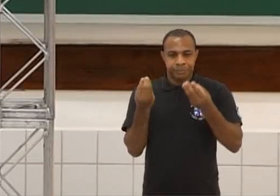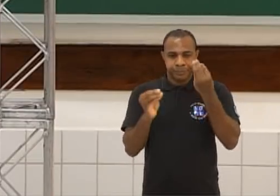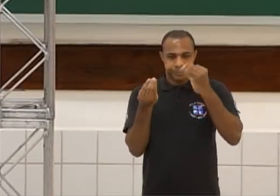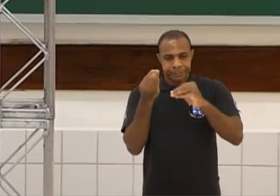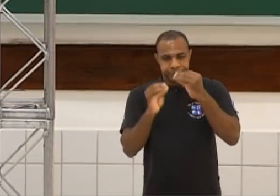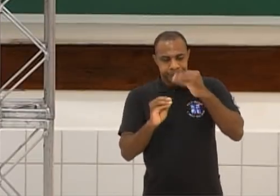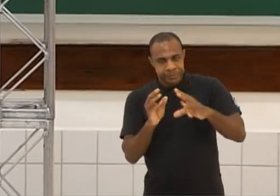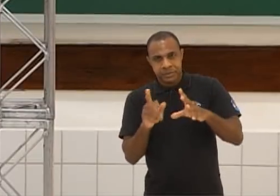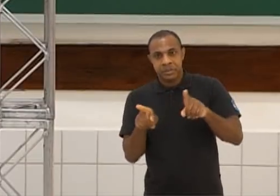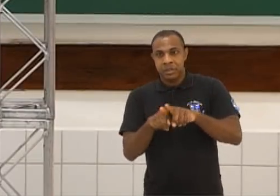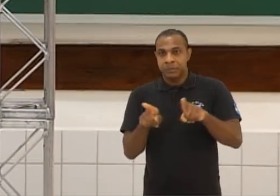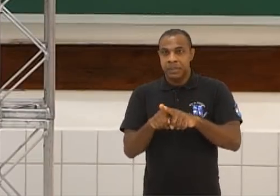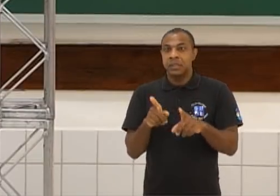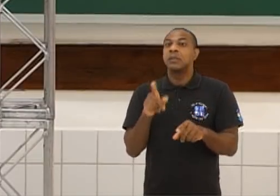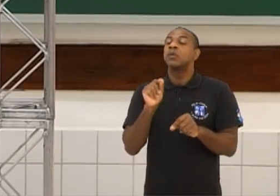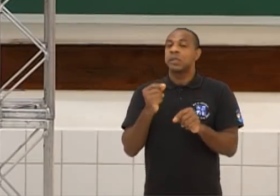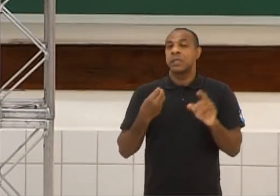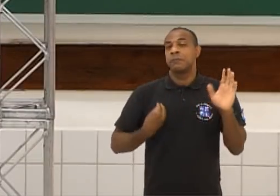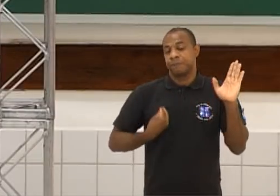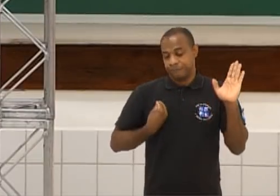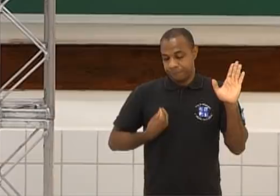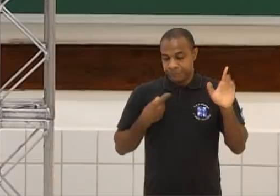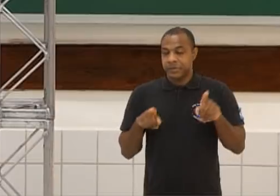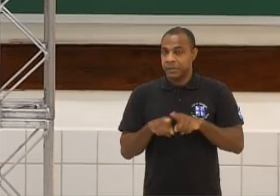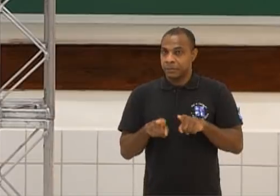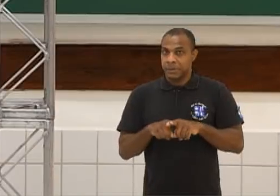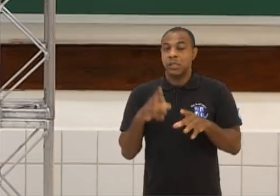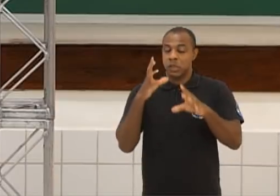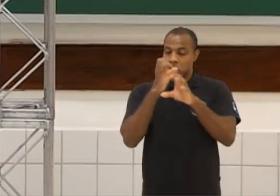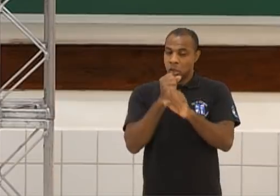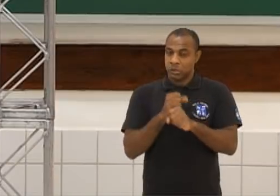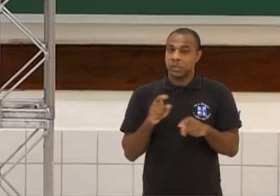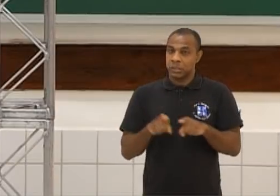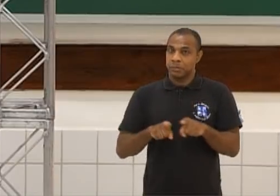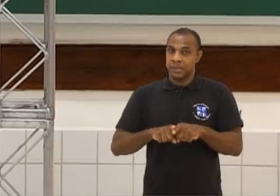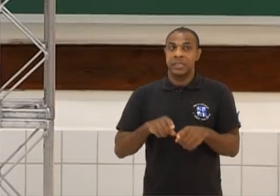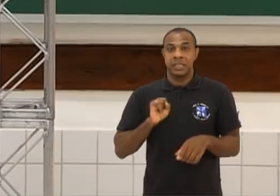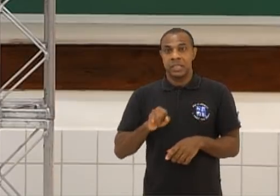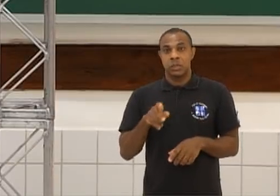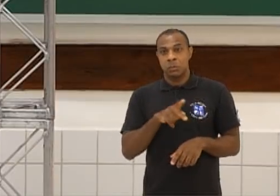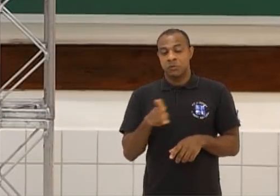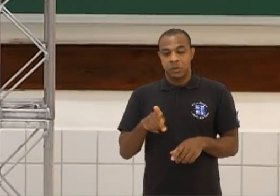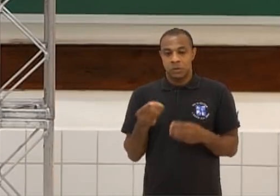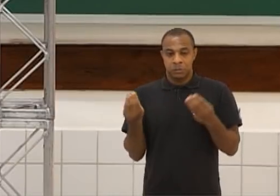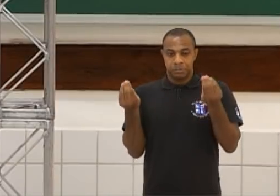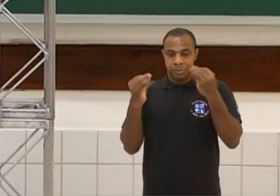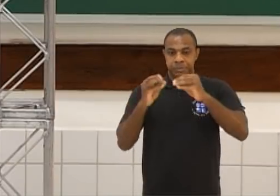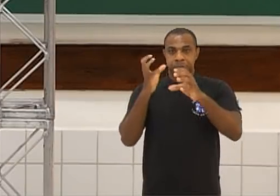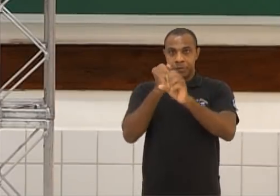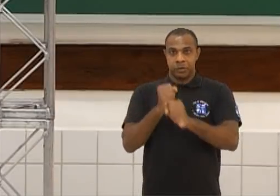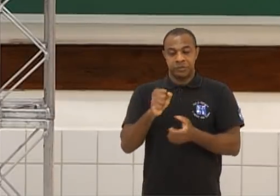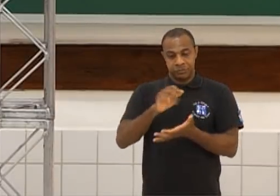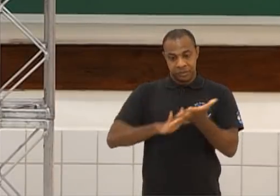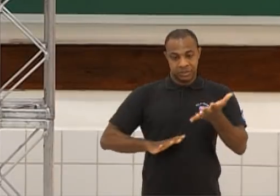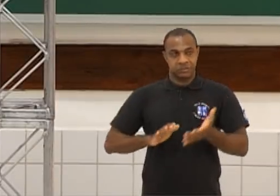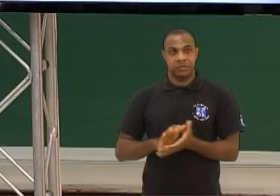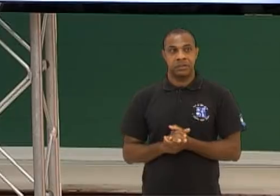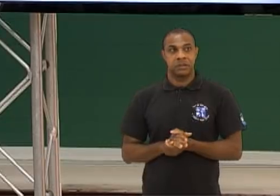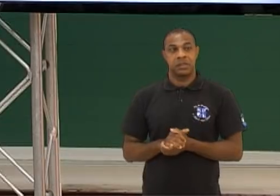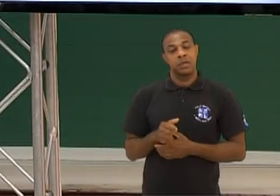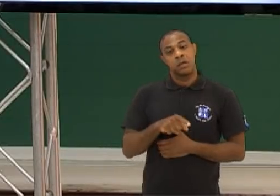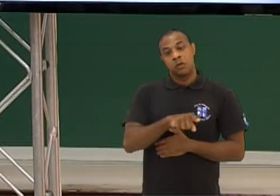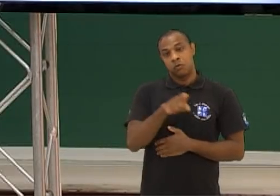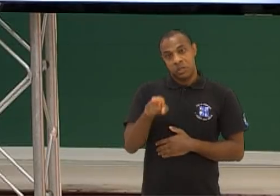resposta, tá? Porque isso vai contar como frequência e nota também, se o professor estiver dando nota dessa atividade. E